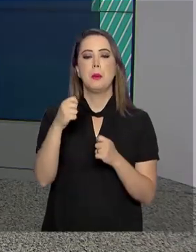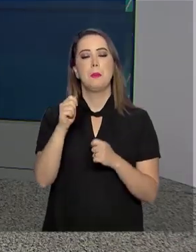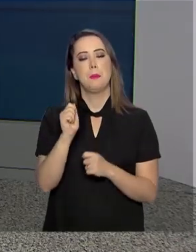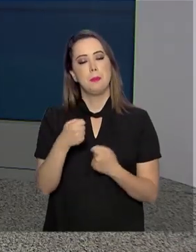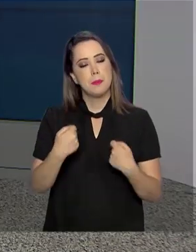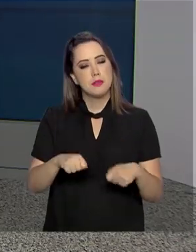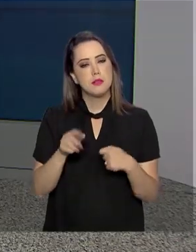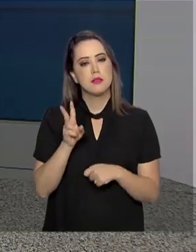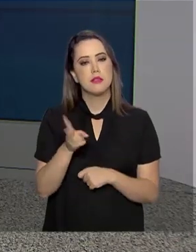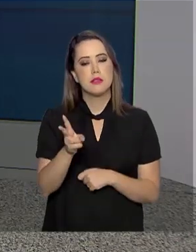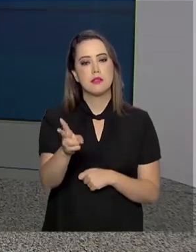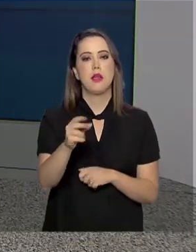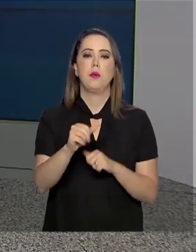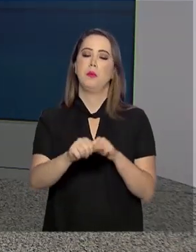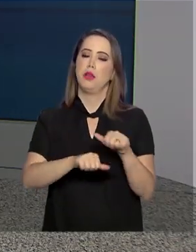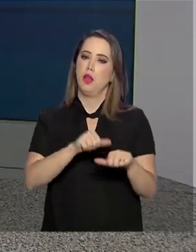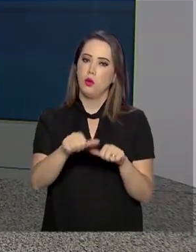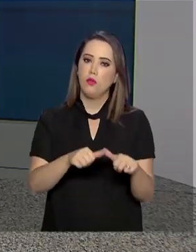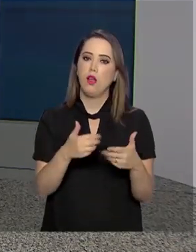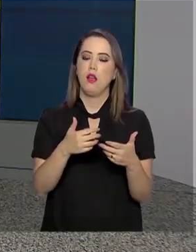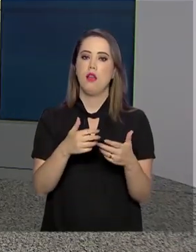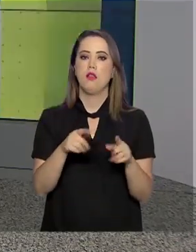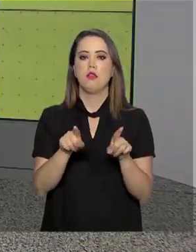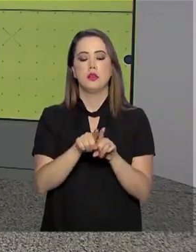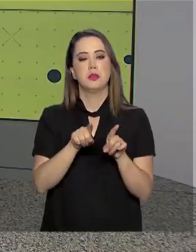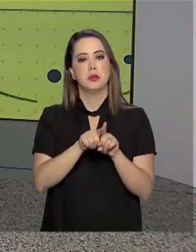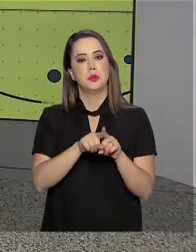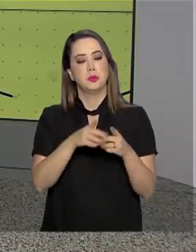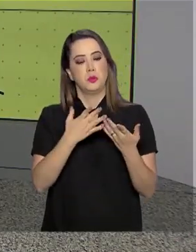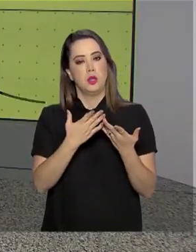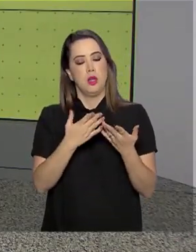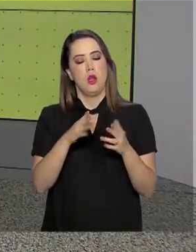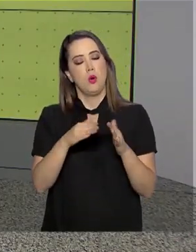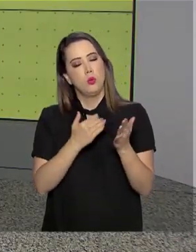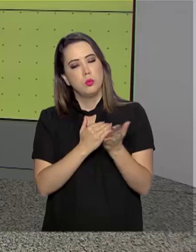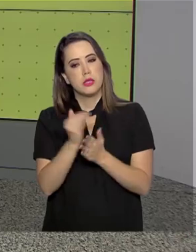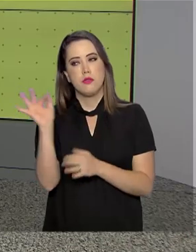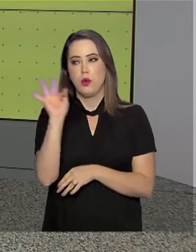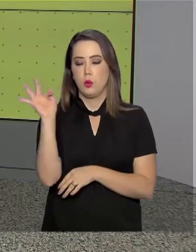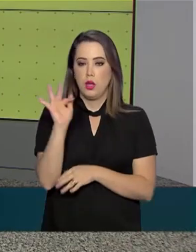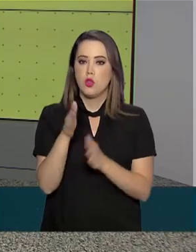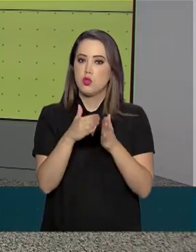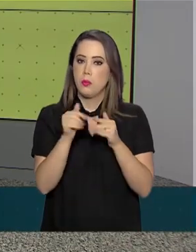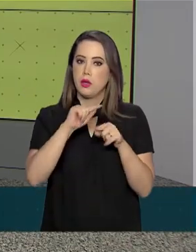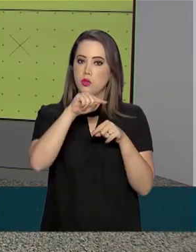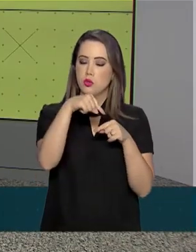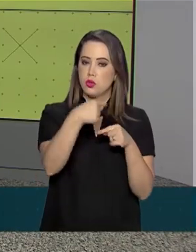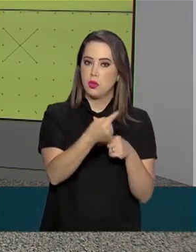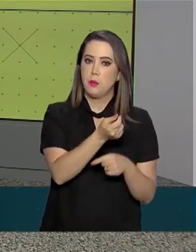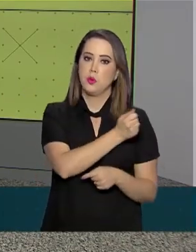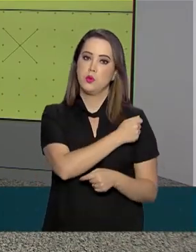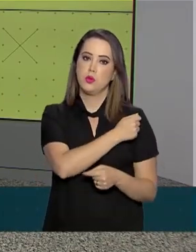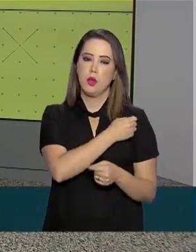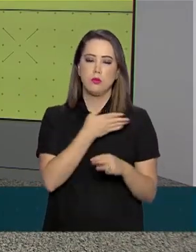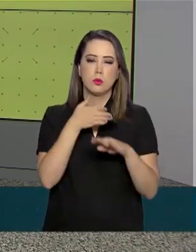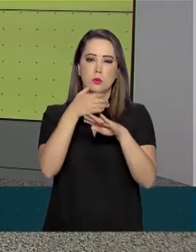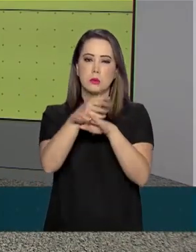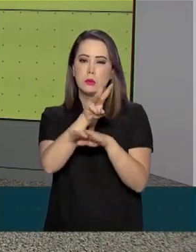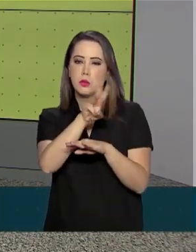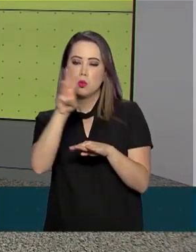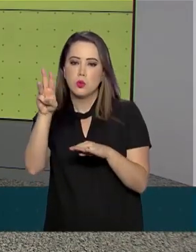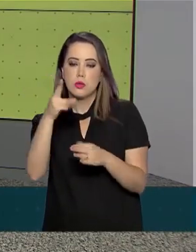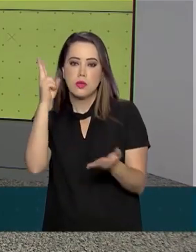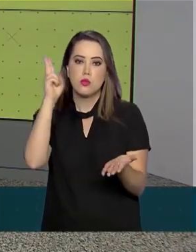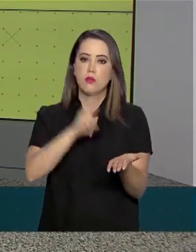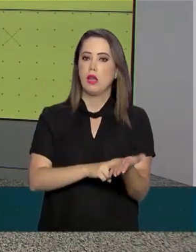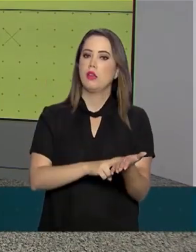semestre o pedido de aditamento é feita inicialmente pelas instituições de ensino e em seguida os estudantes precisam validar as